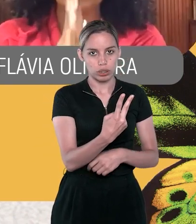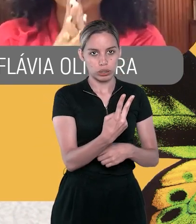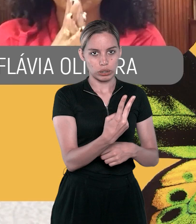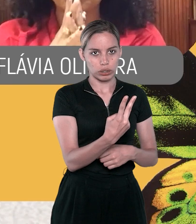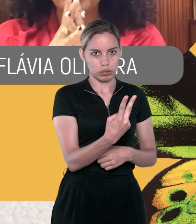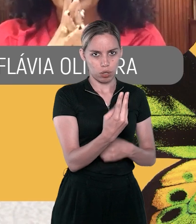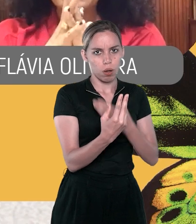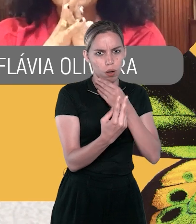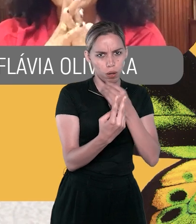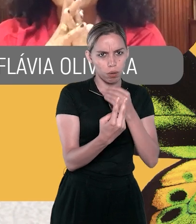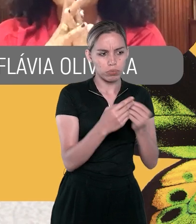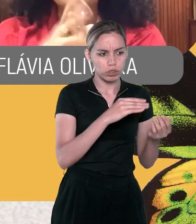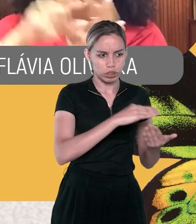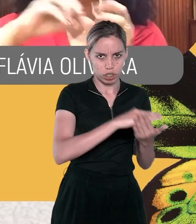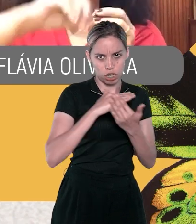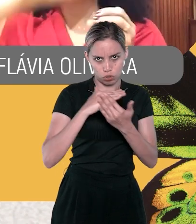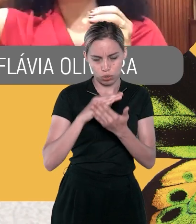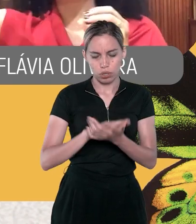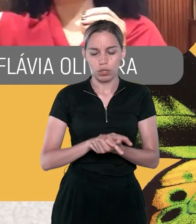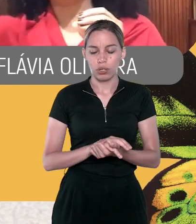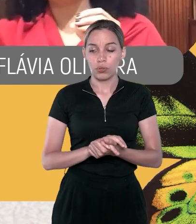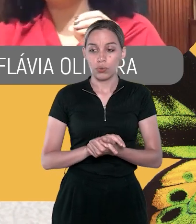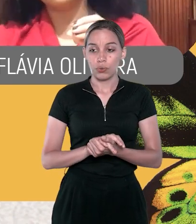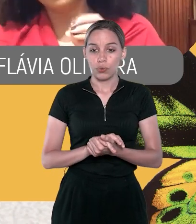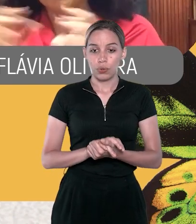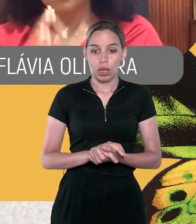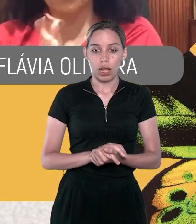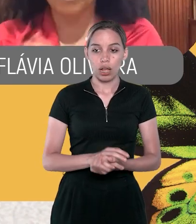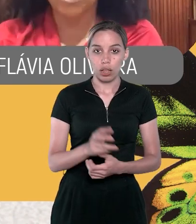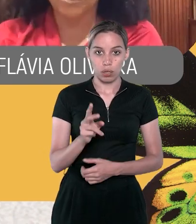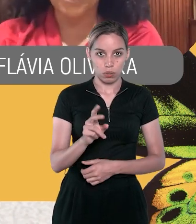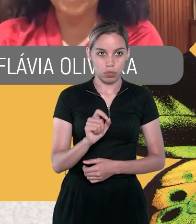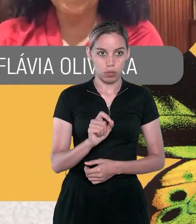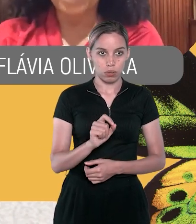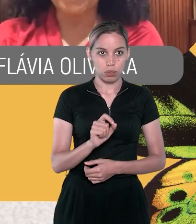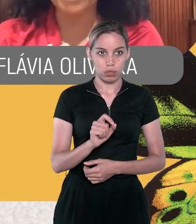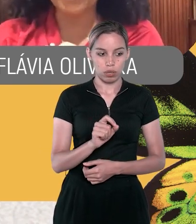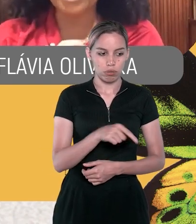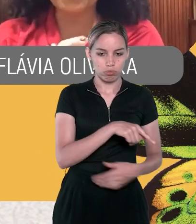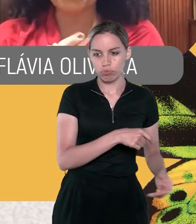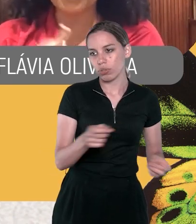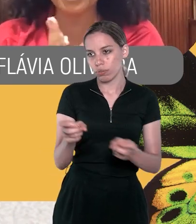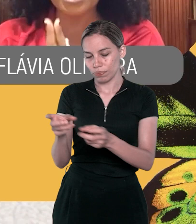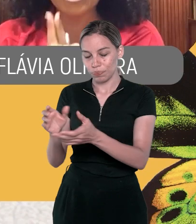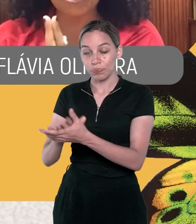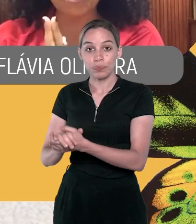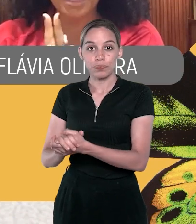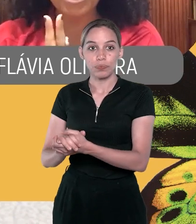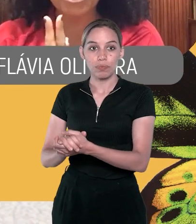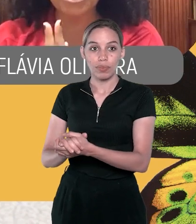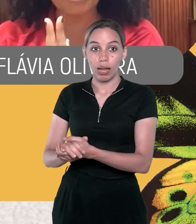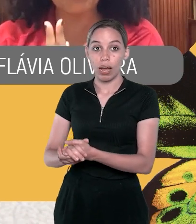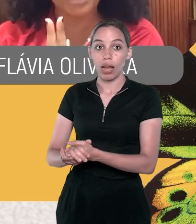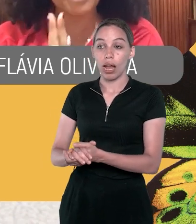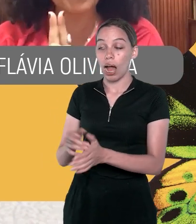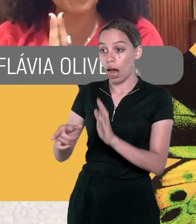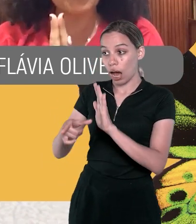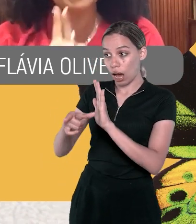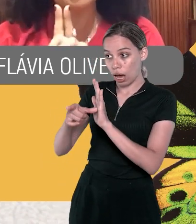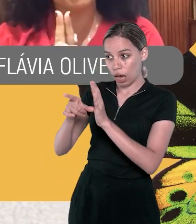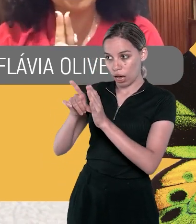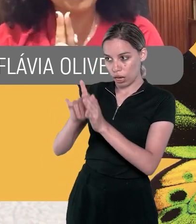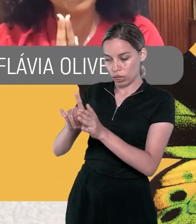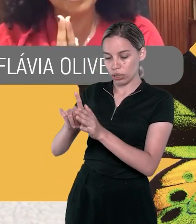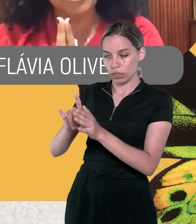nesse sentido. E aí, vou fazer a viagem aqui para o teu livro, antes de falar do velho